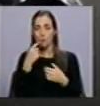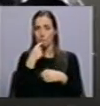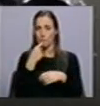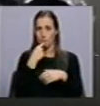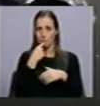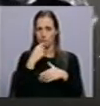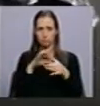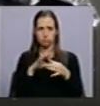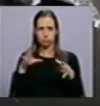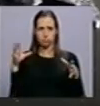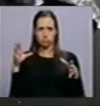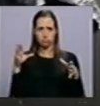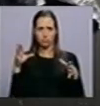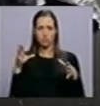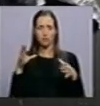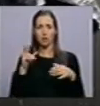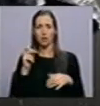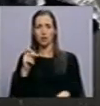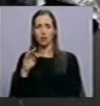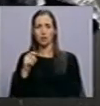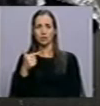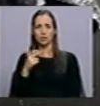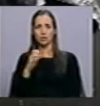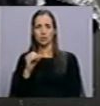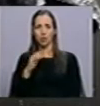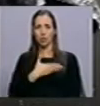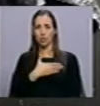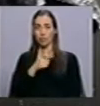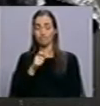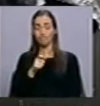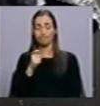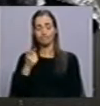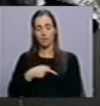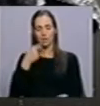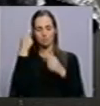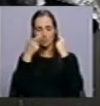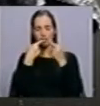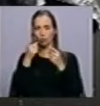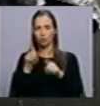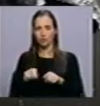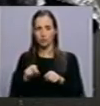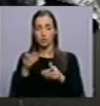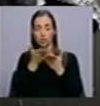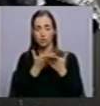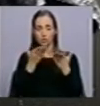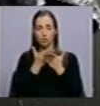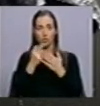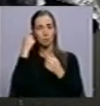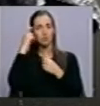nada a ver com os grandes asteroides da cintura de asteroides obriga-nos a pensar, a rever e a explorar outros